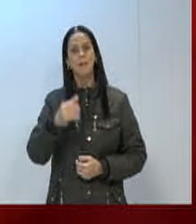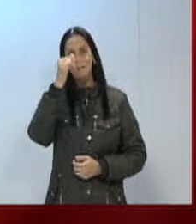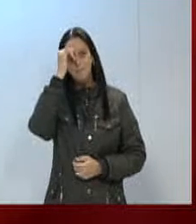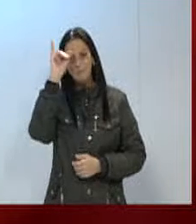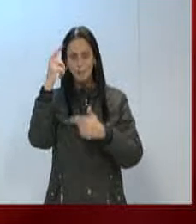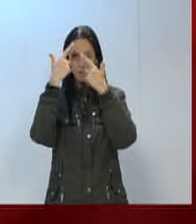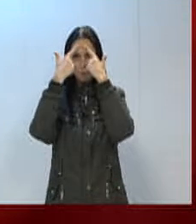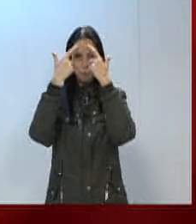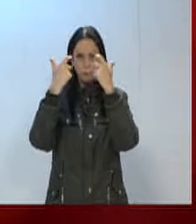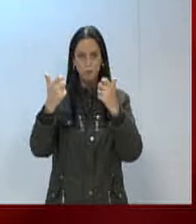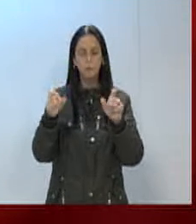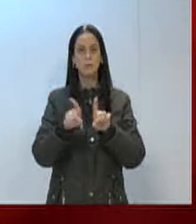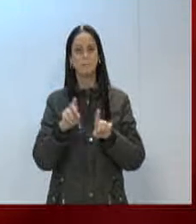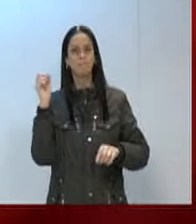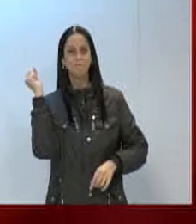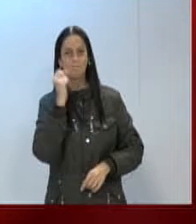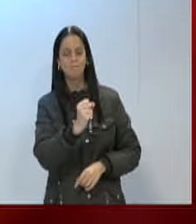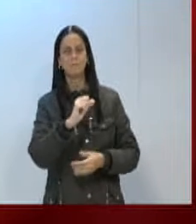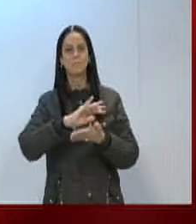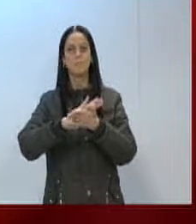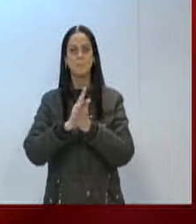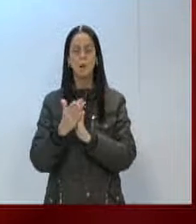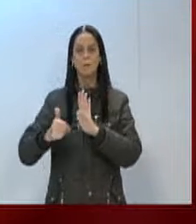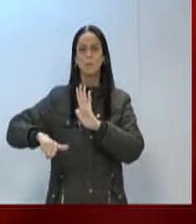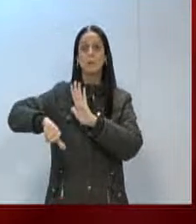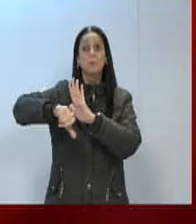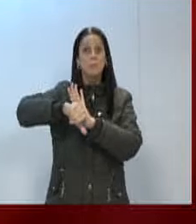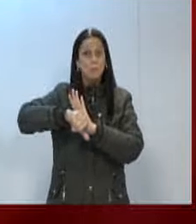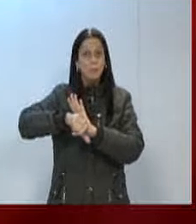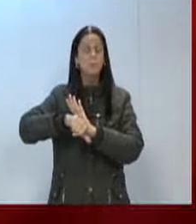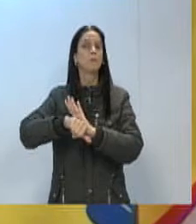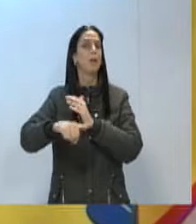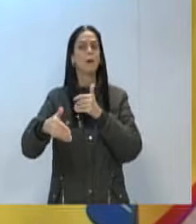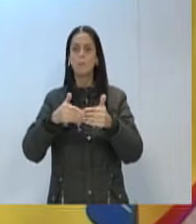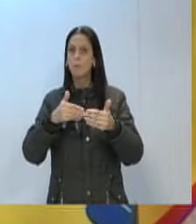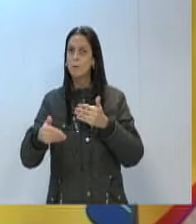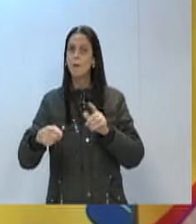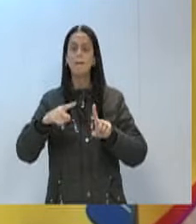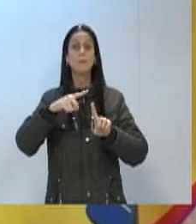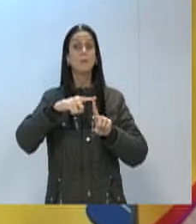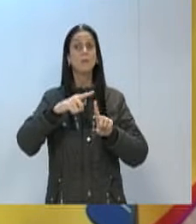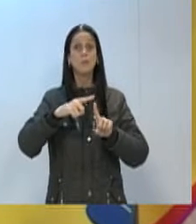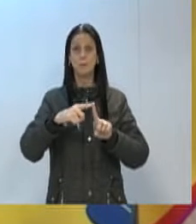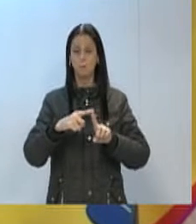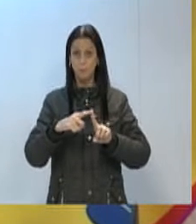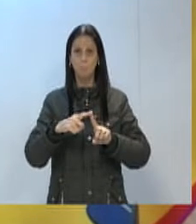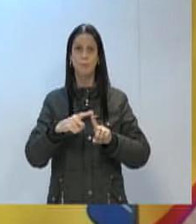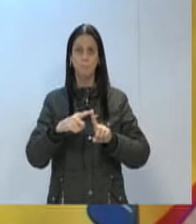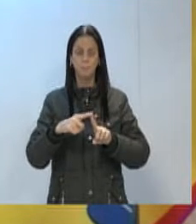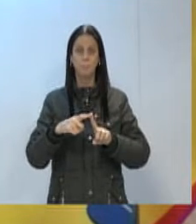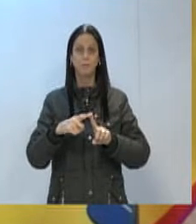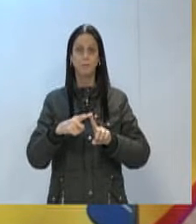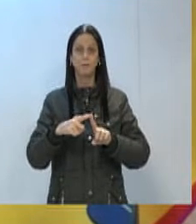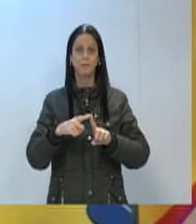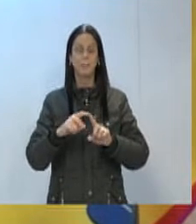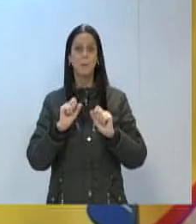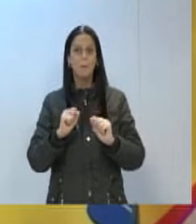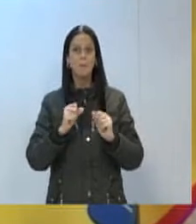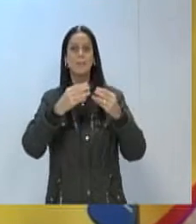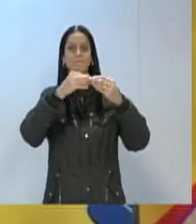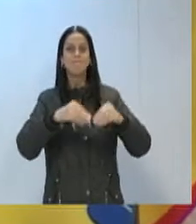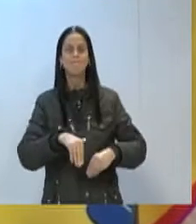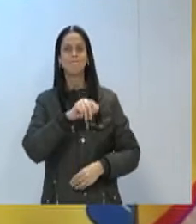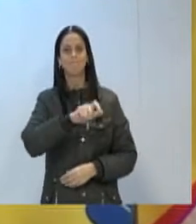violência combater morte a combater crimes é combater toda forma de deixar as pessoas em pior situação